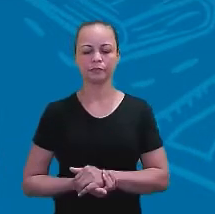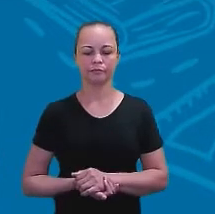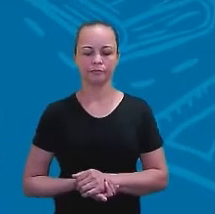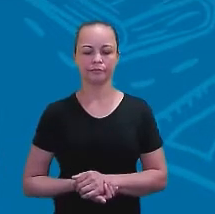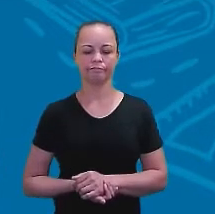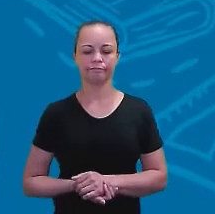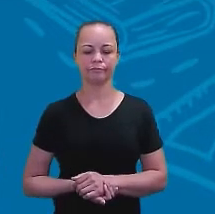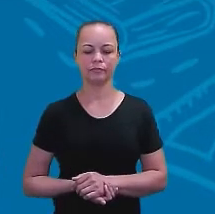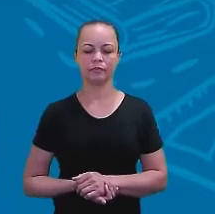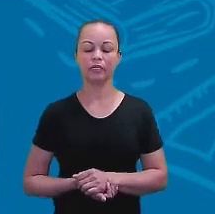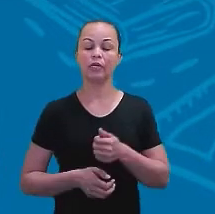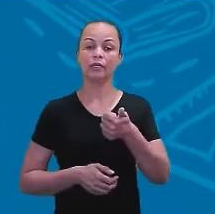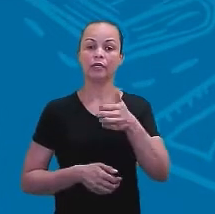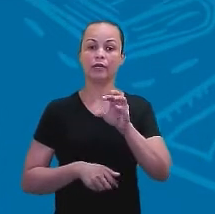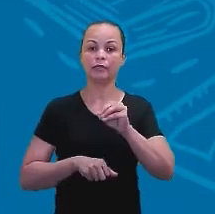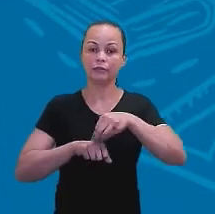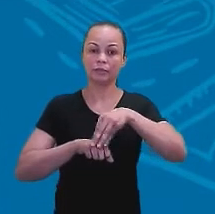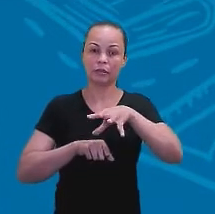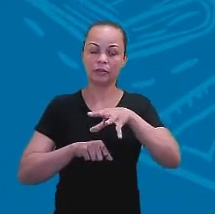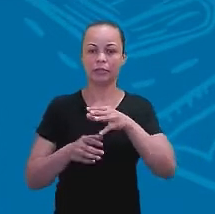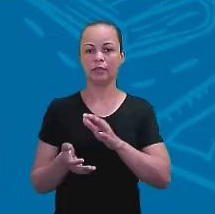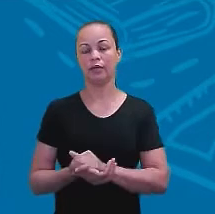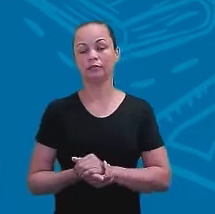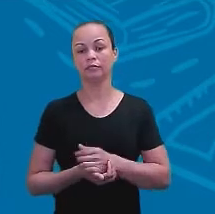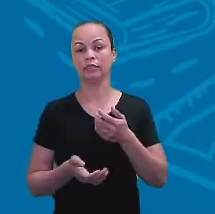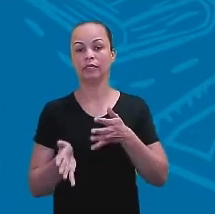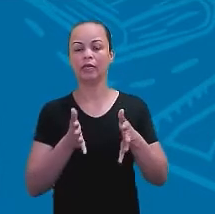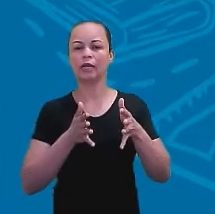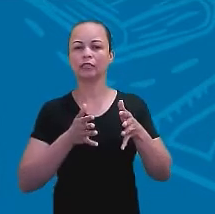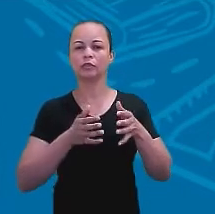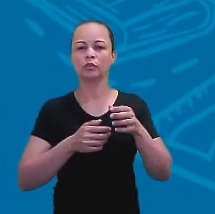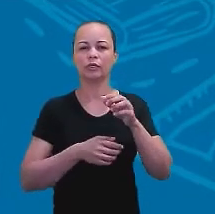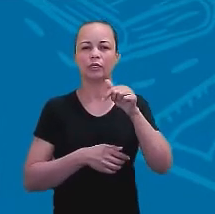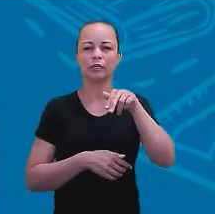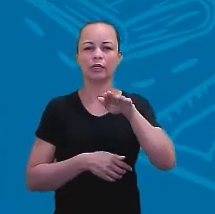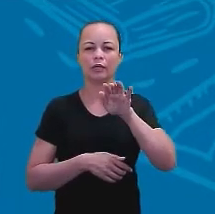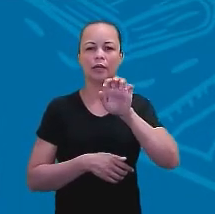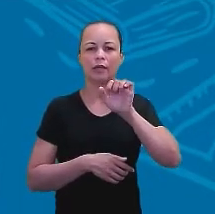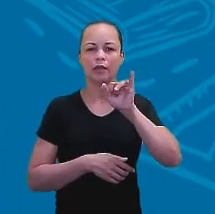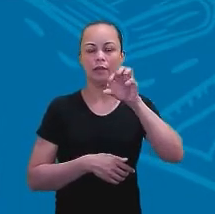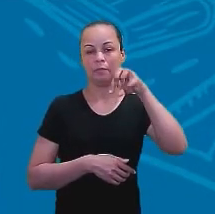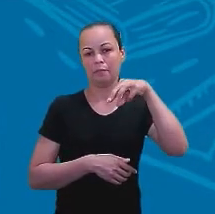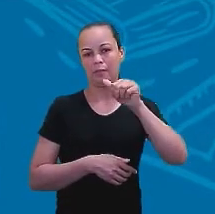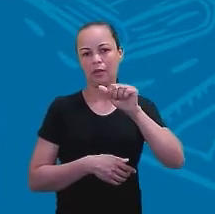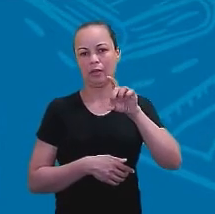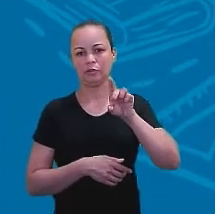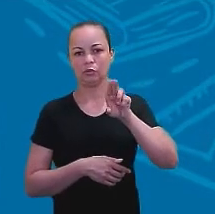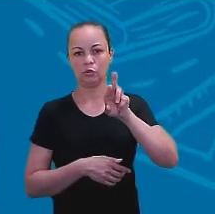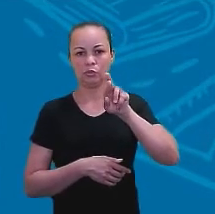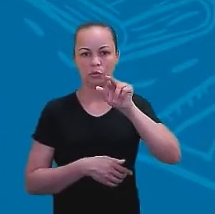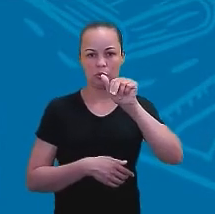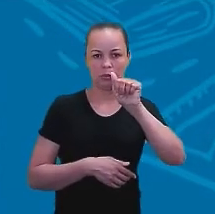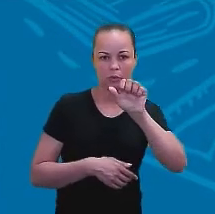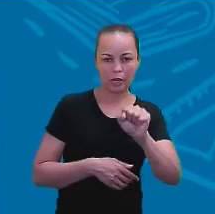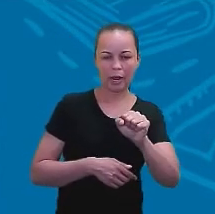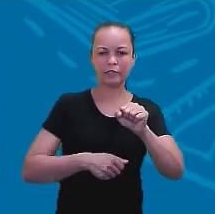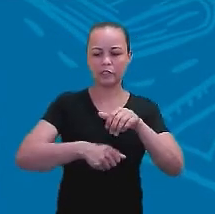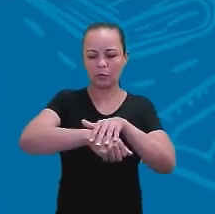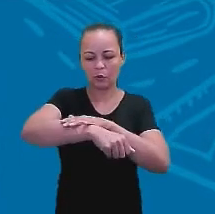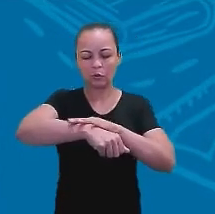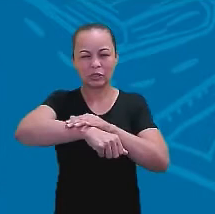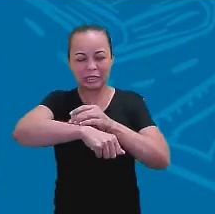10ª e última dica é que, em caso de queimaduras por exposição ao sol, né, sempre,